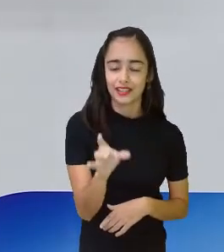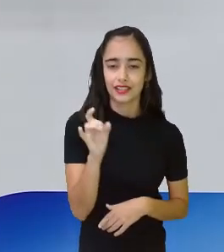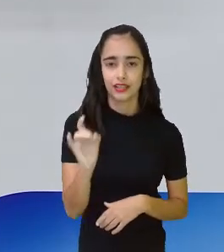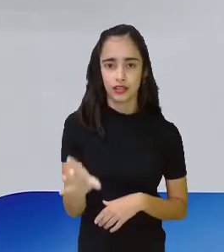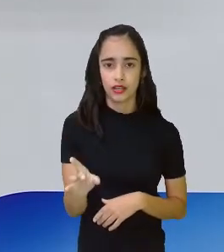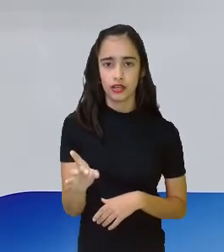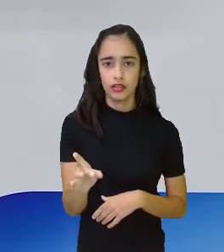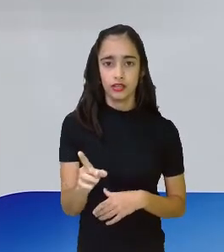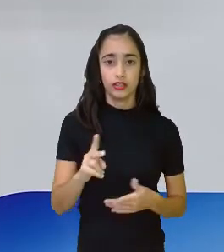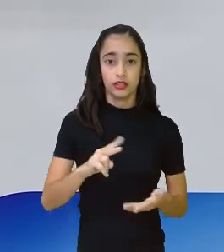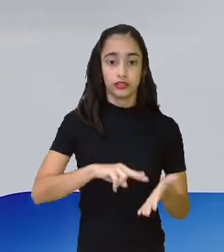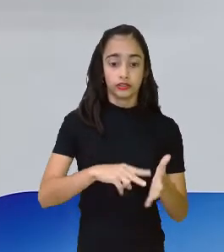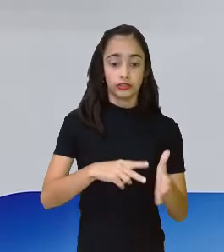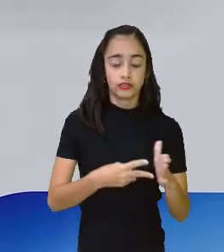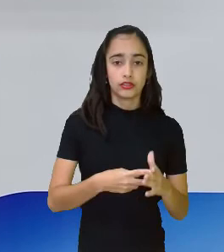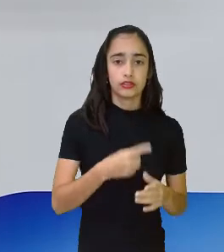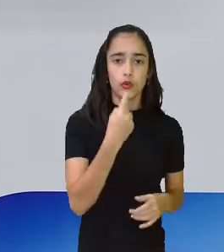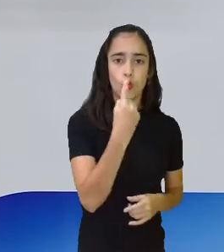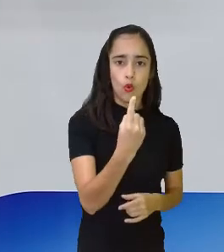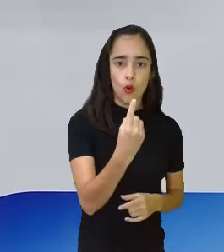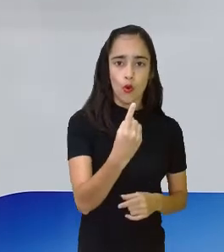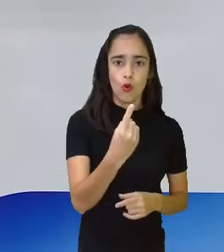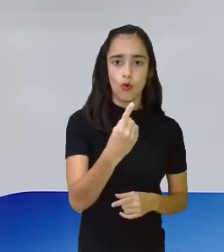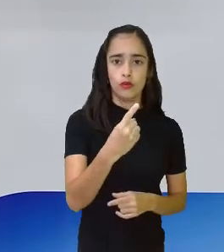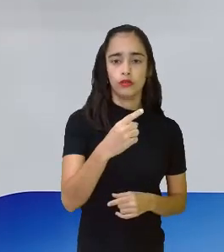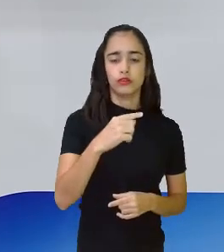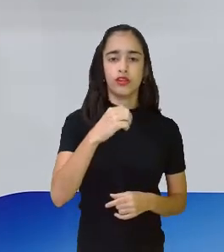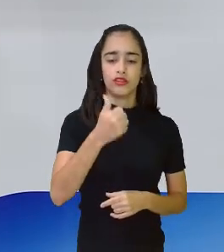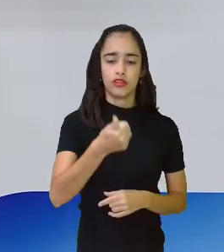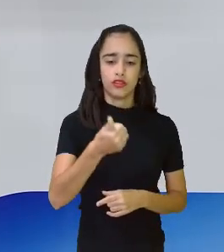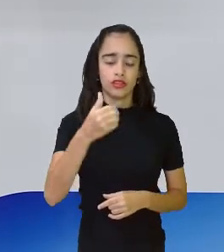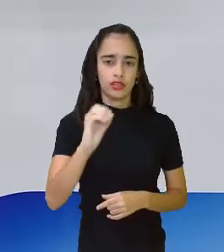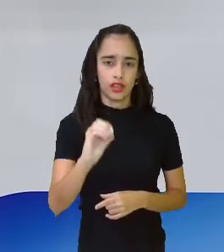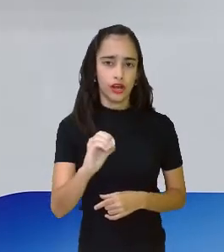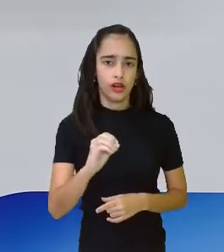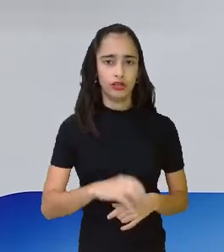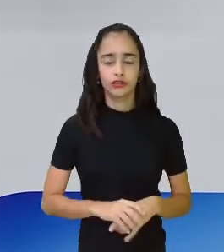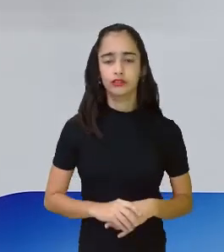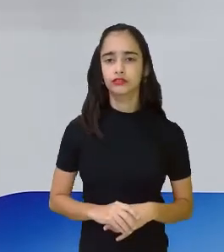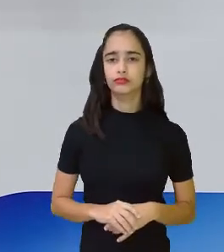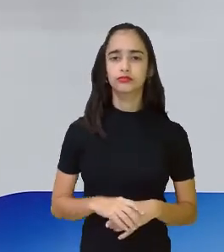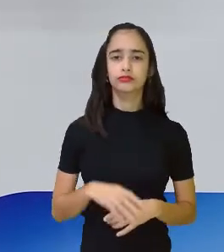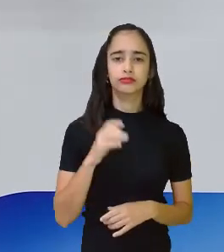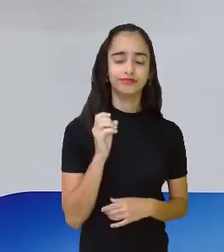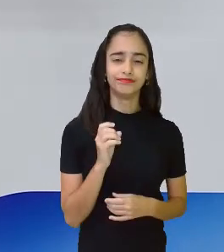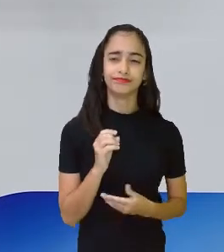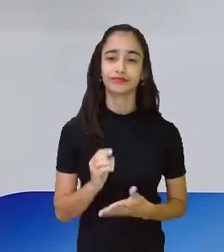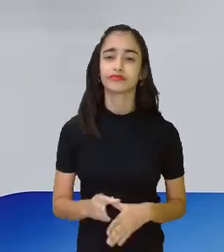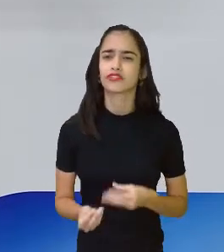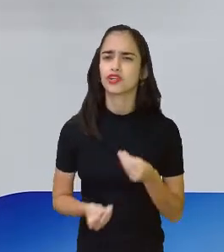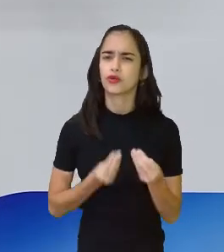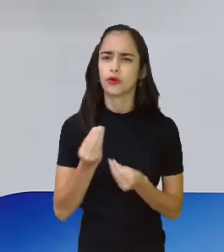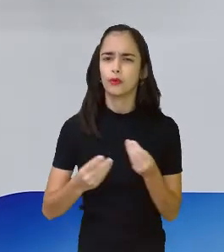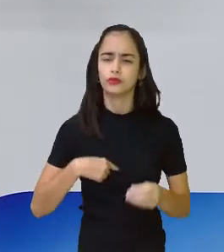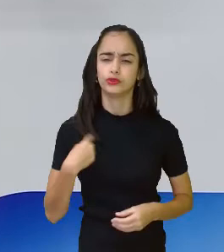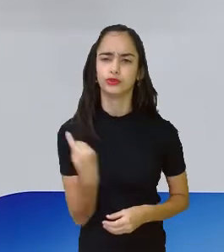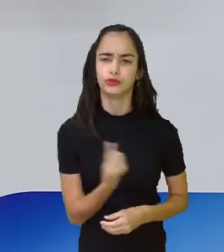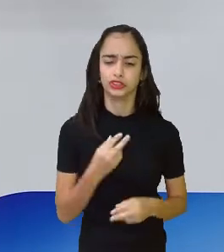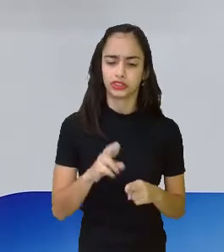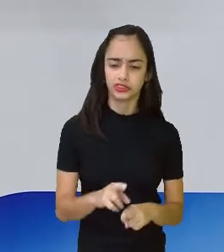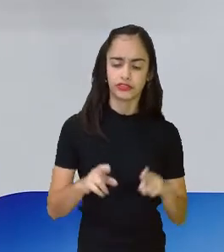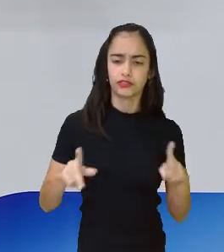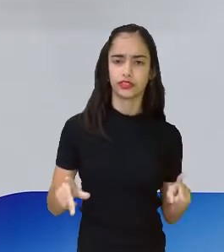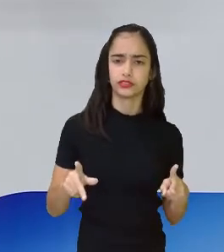um décimo, um número decimal. E como a gente distingue os números